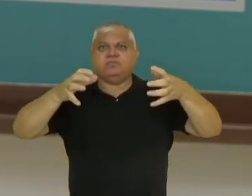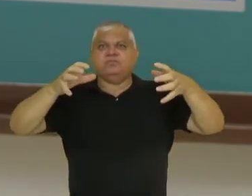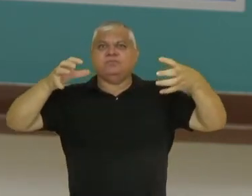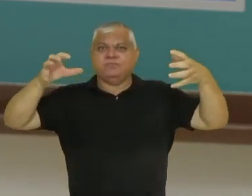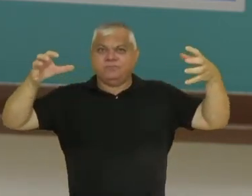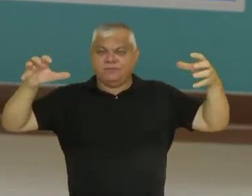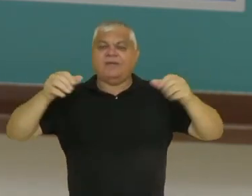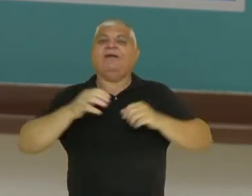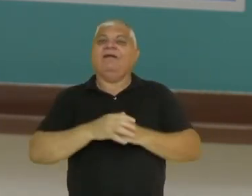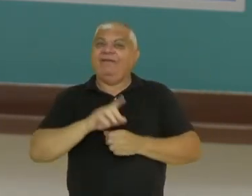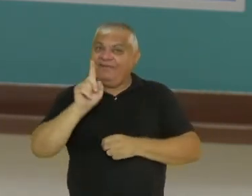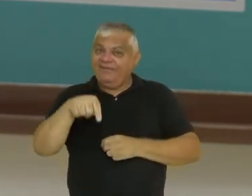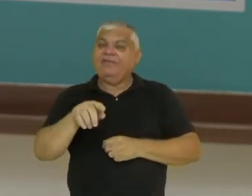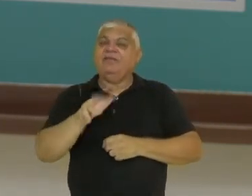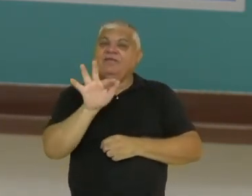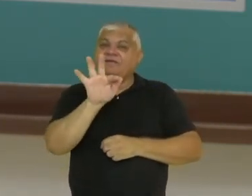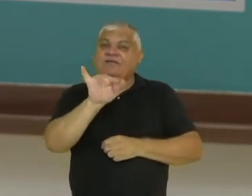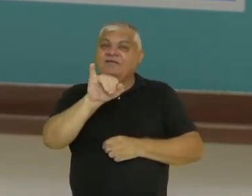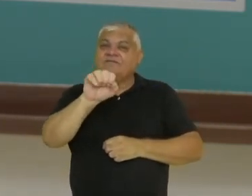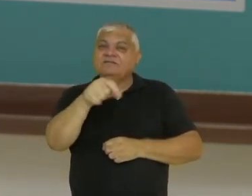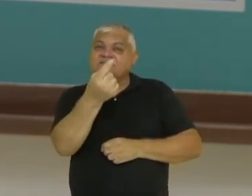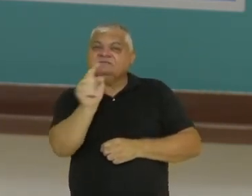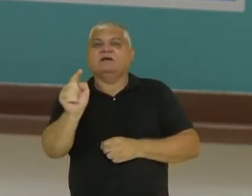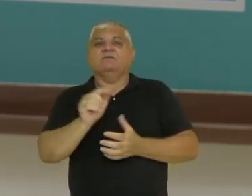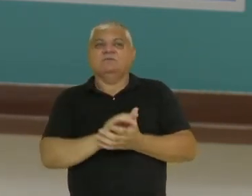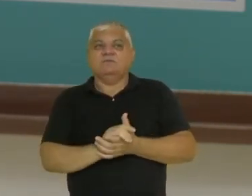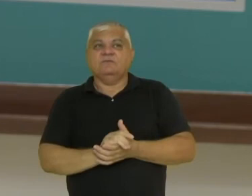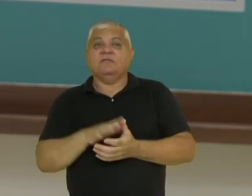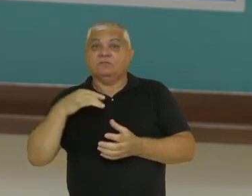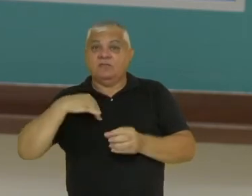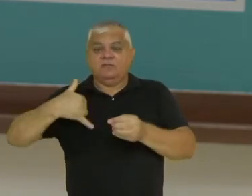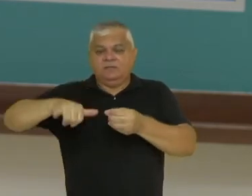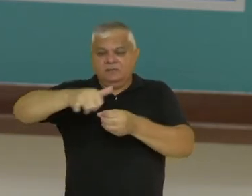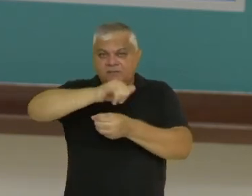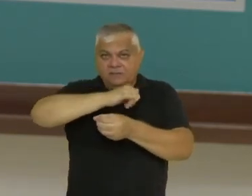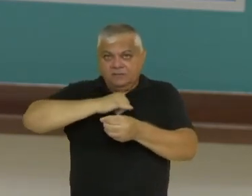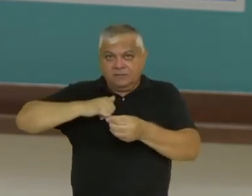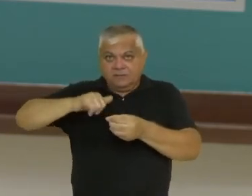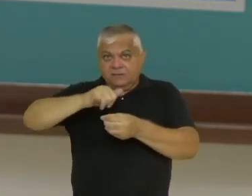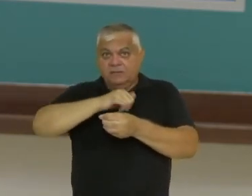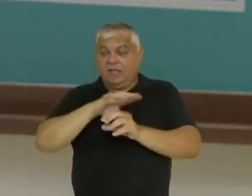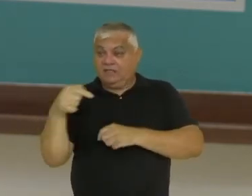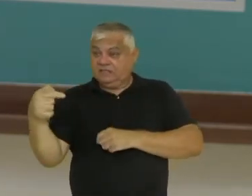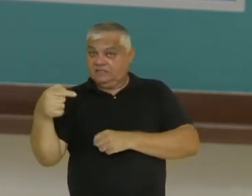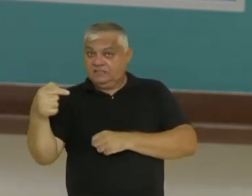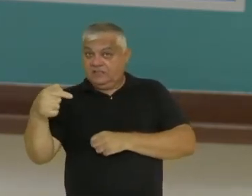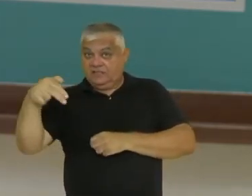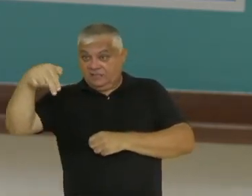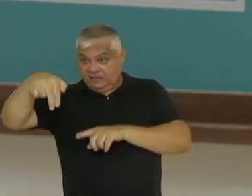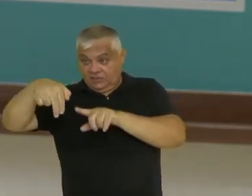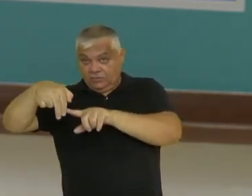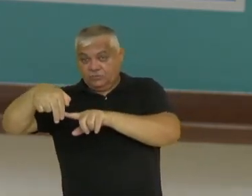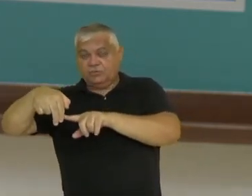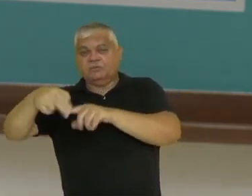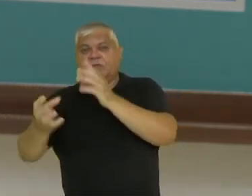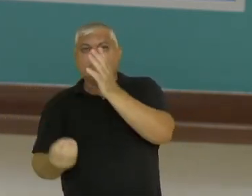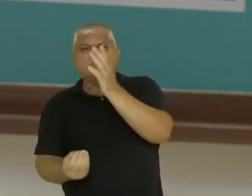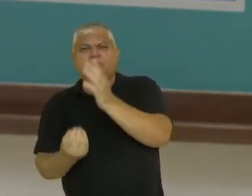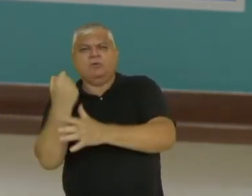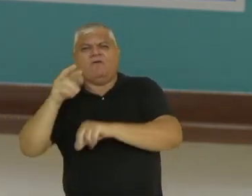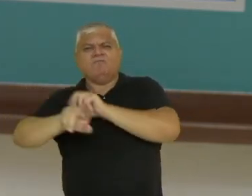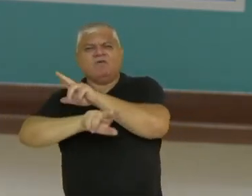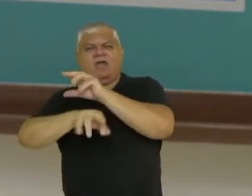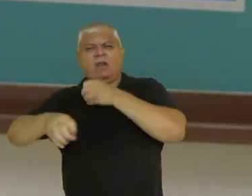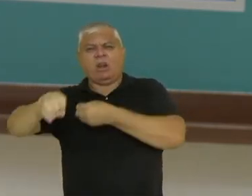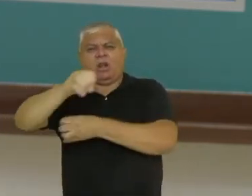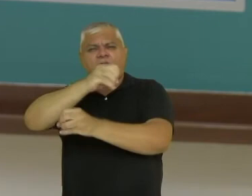a colisão de um átomo radioativo com um nêutron e aí vai ter a formação de outros tipos,